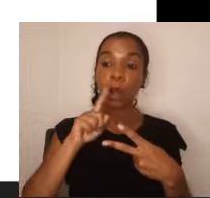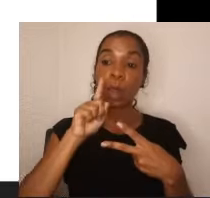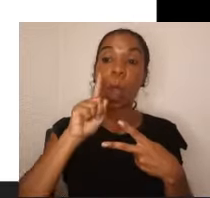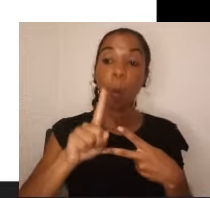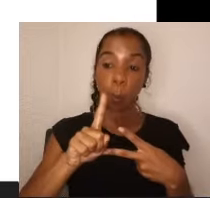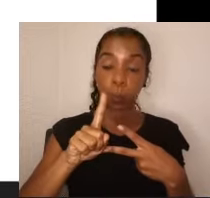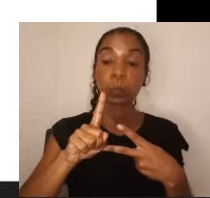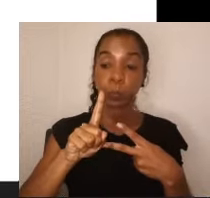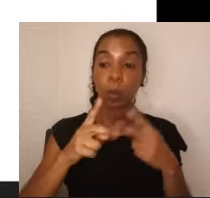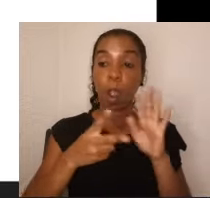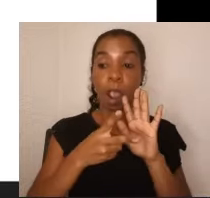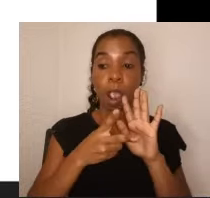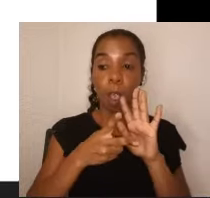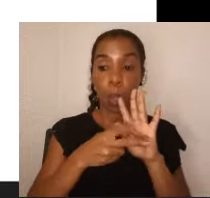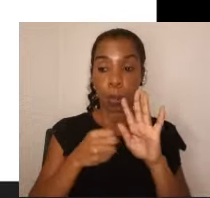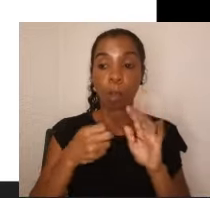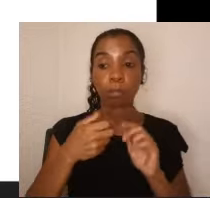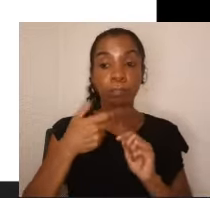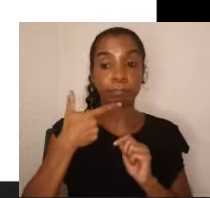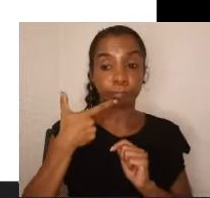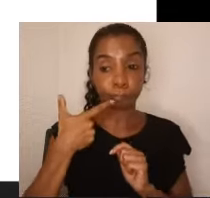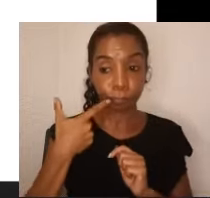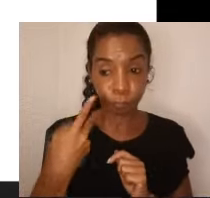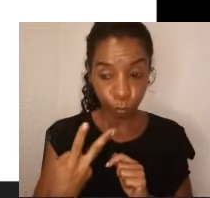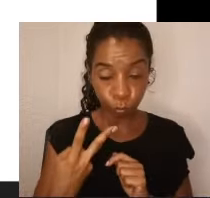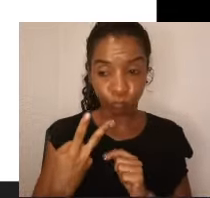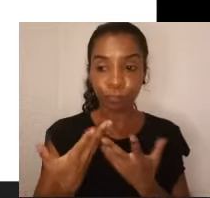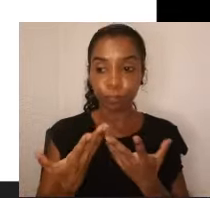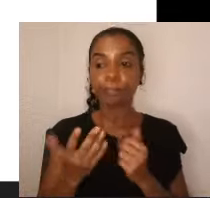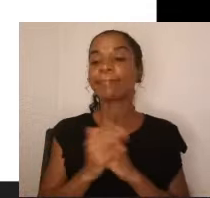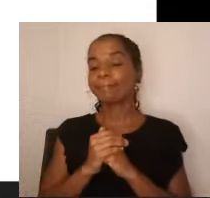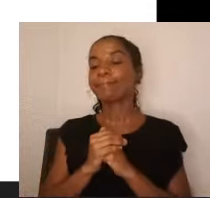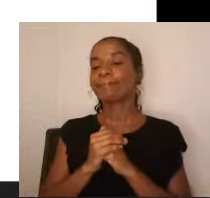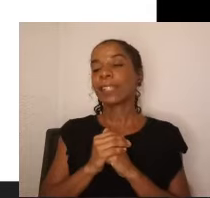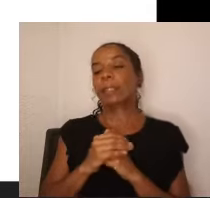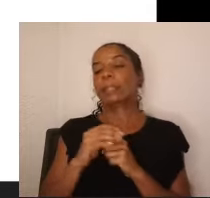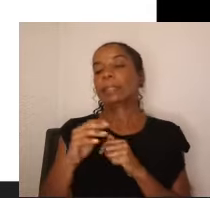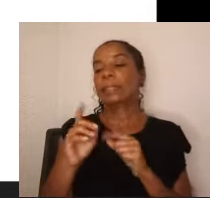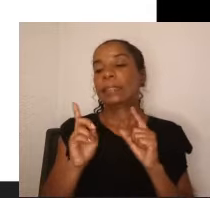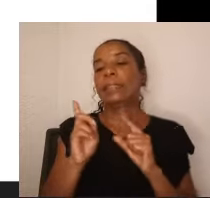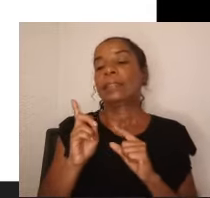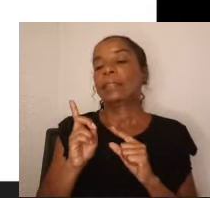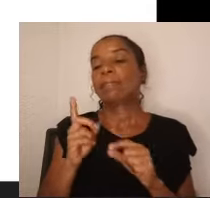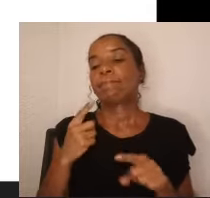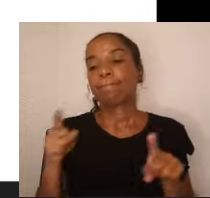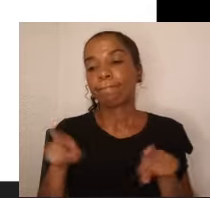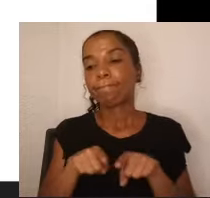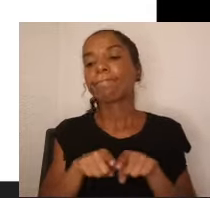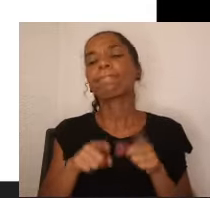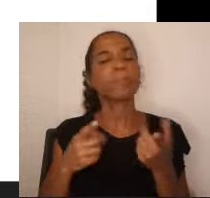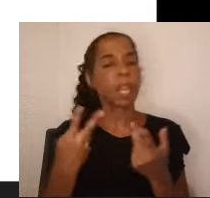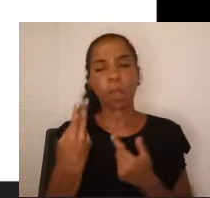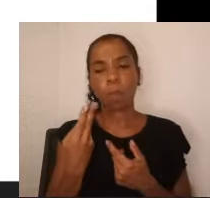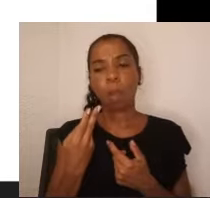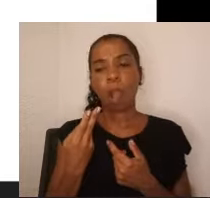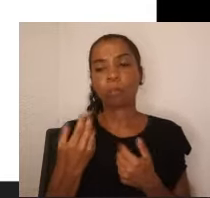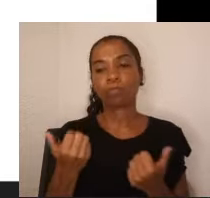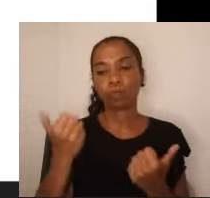que é trigonométrica, também, né, é contínua, então calcular esse limite é a mesma coisa